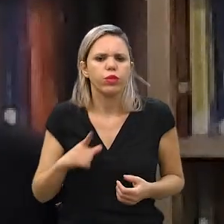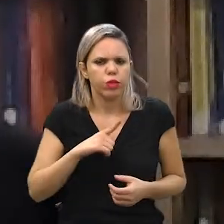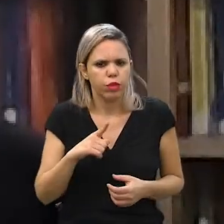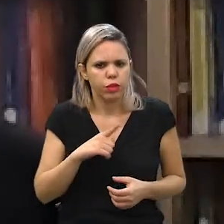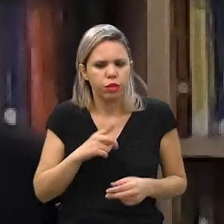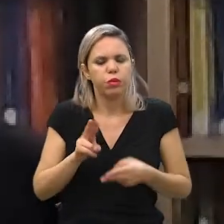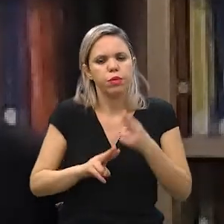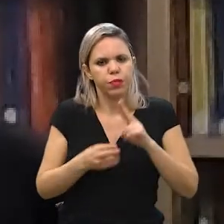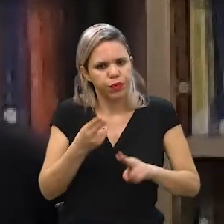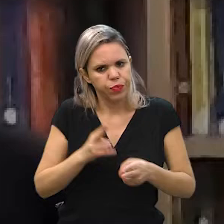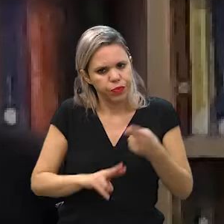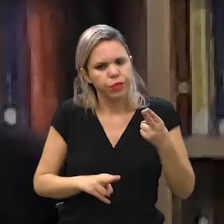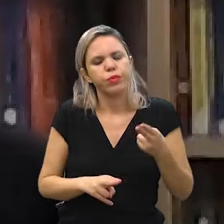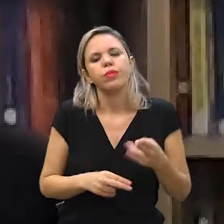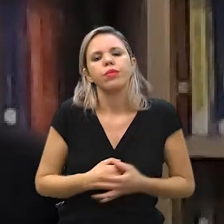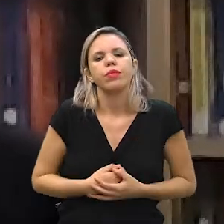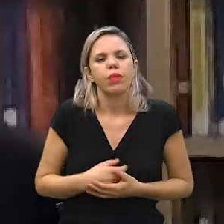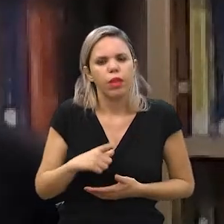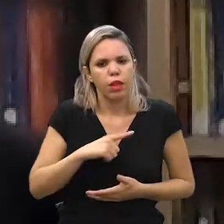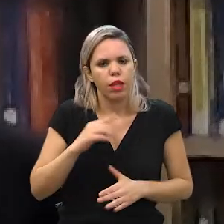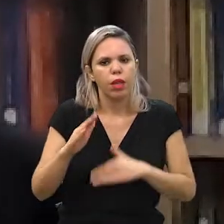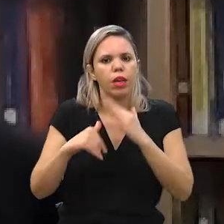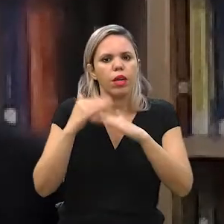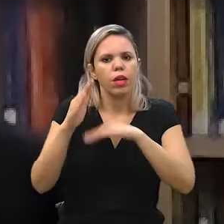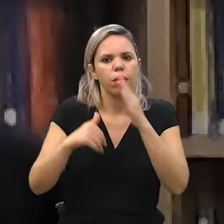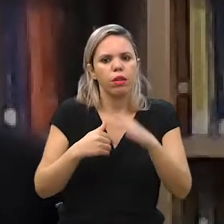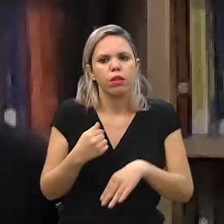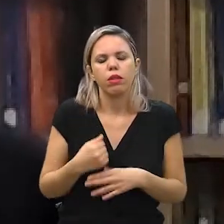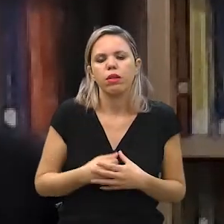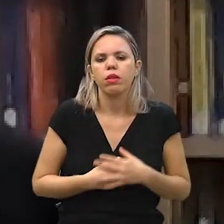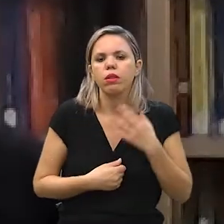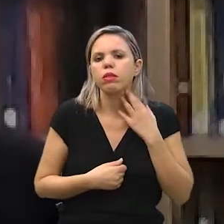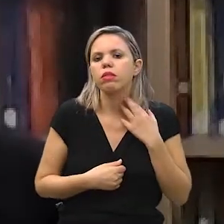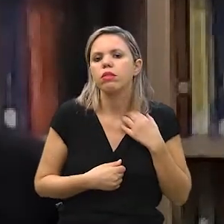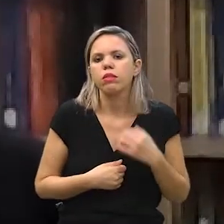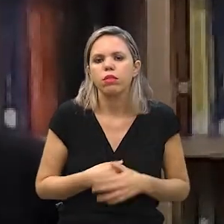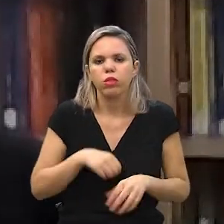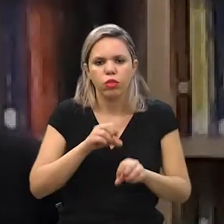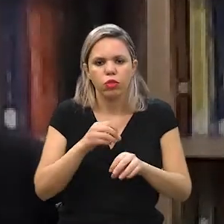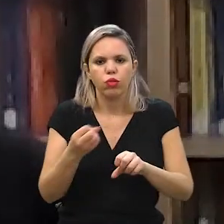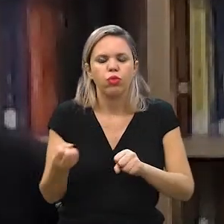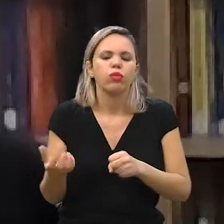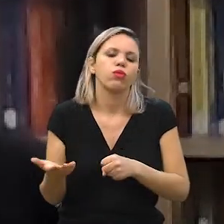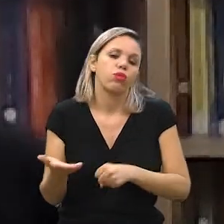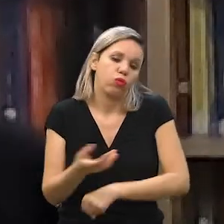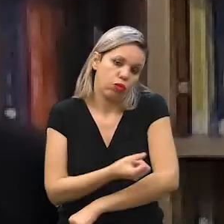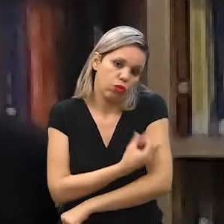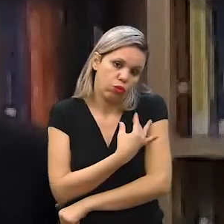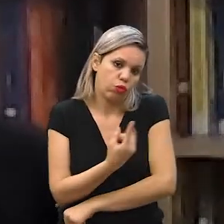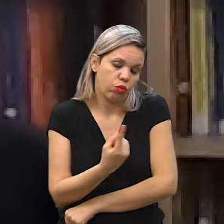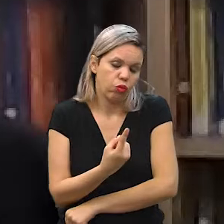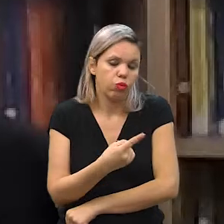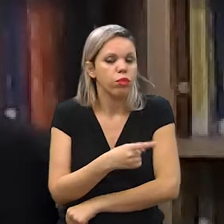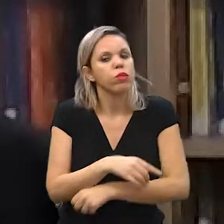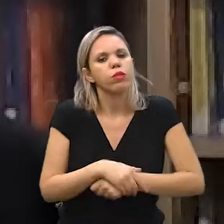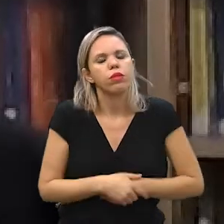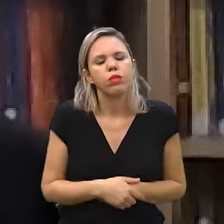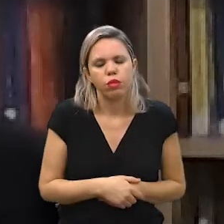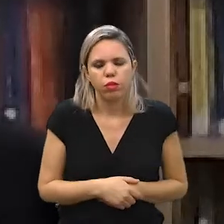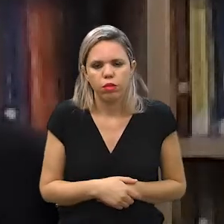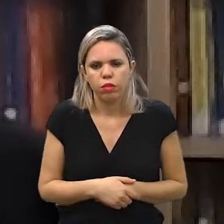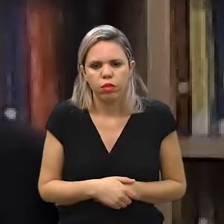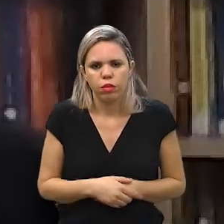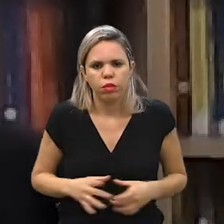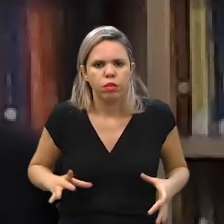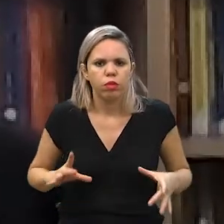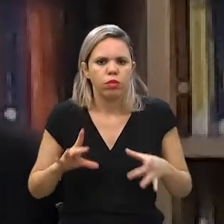existem habilidades e competências que têm que ser desenvolvidas aí no âmbito do ensino fundamental 1, né? Que estão